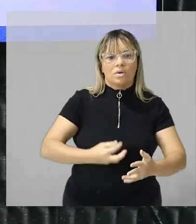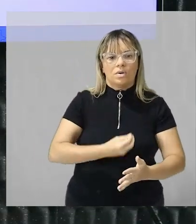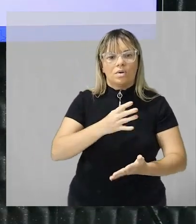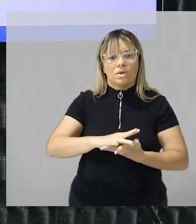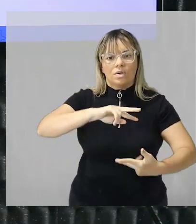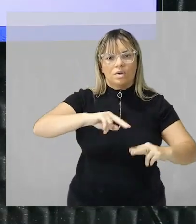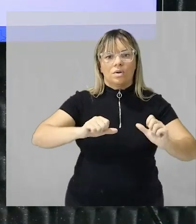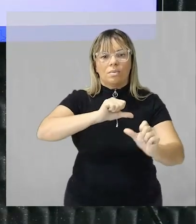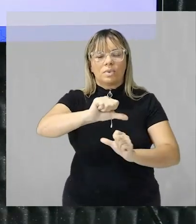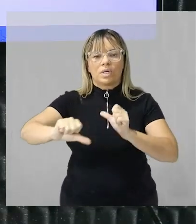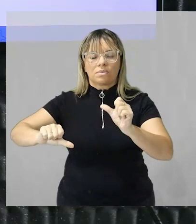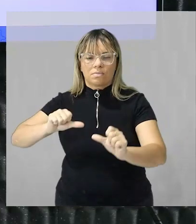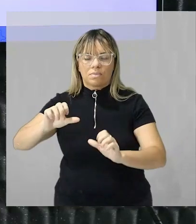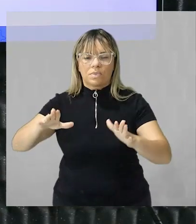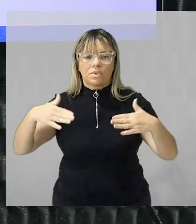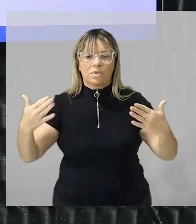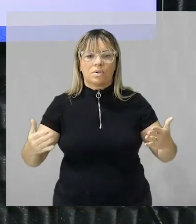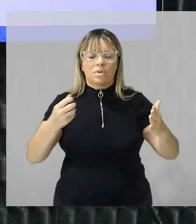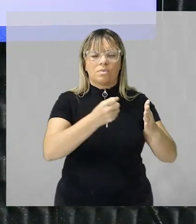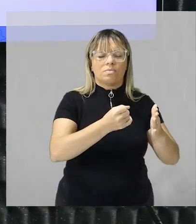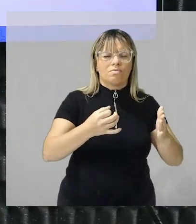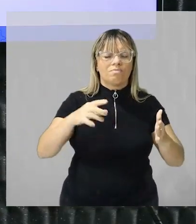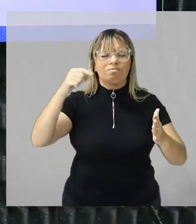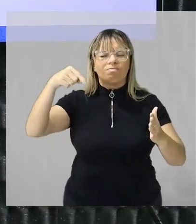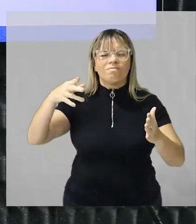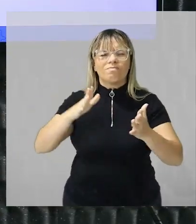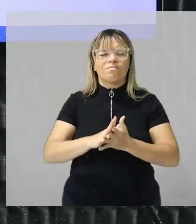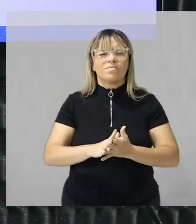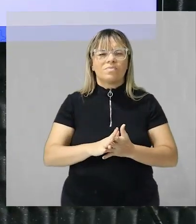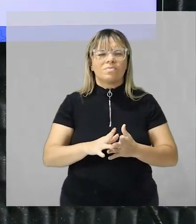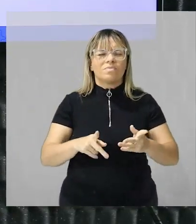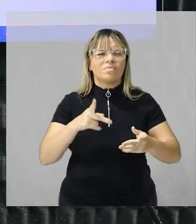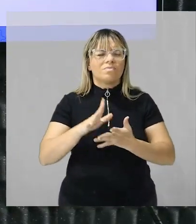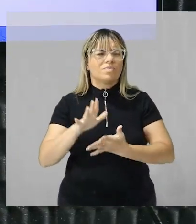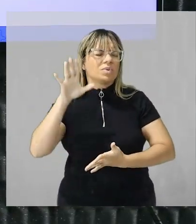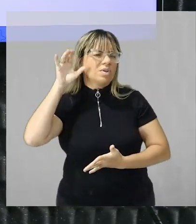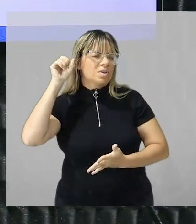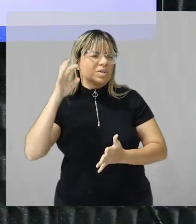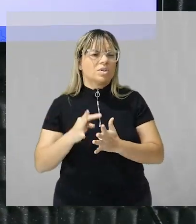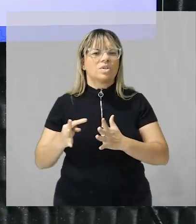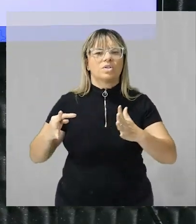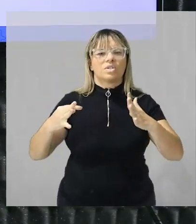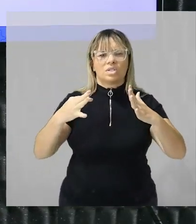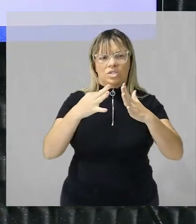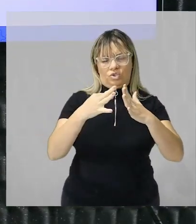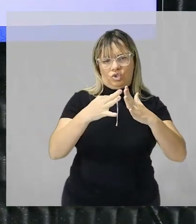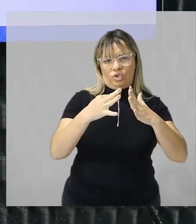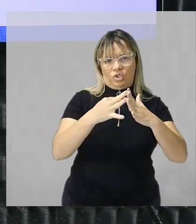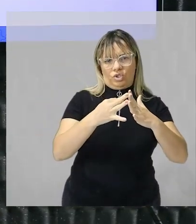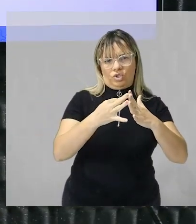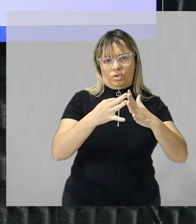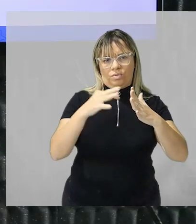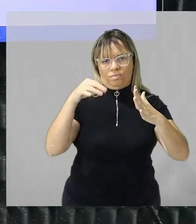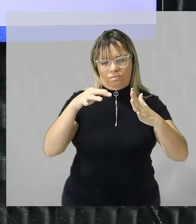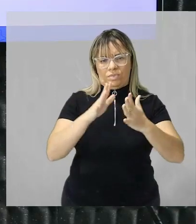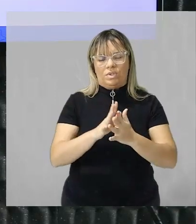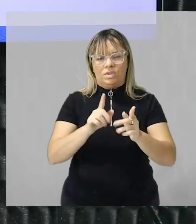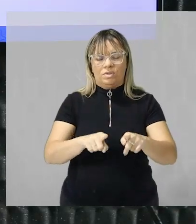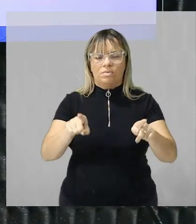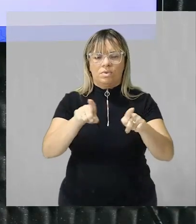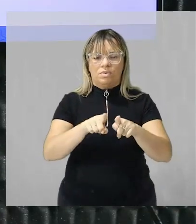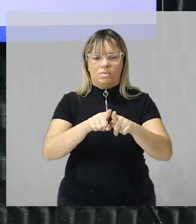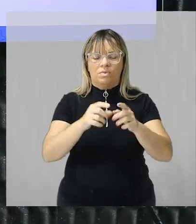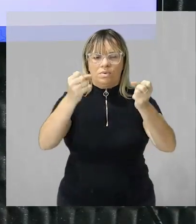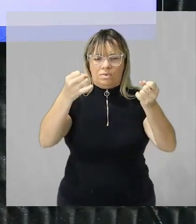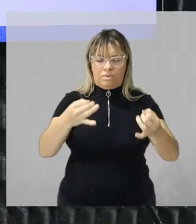geneticamente modificados. Quantos aí já ouviram falar sobre os organismos transgênicos, né? Então a gente vai falar um pouco sobre isso, tá?